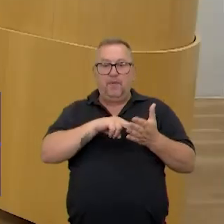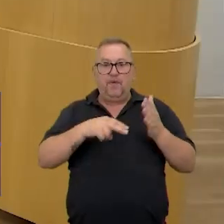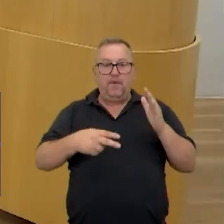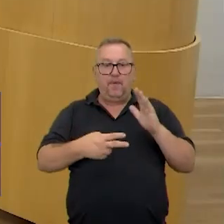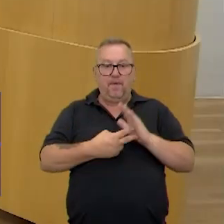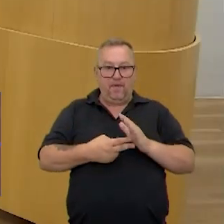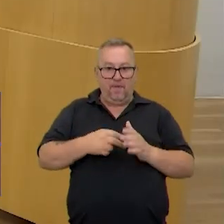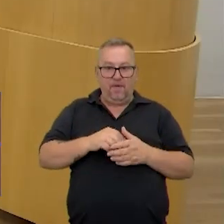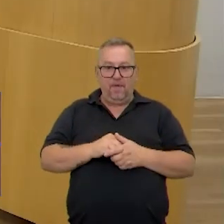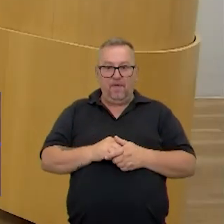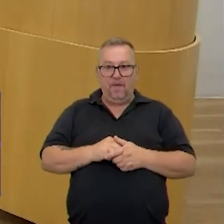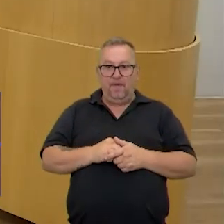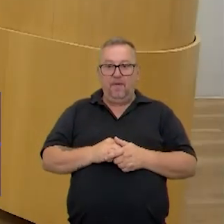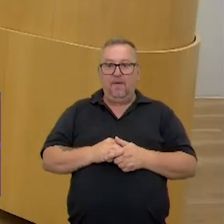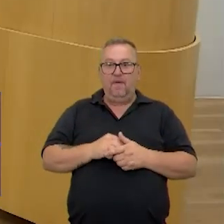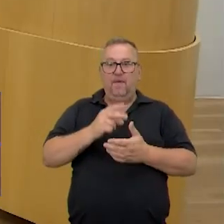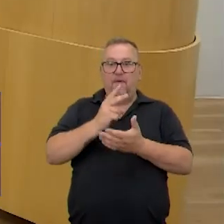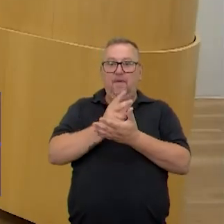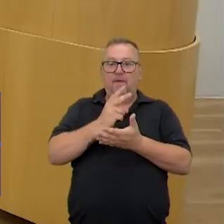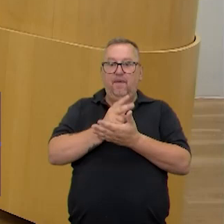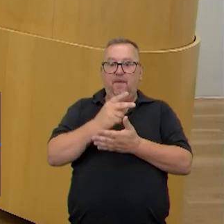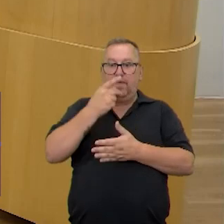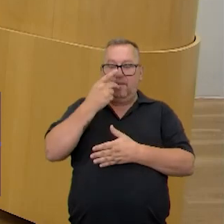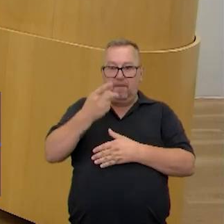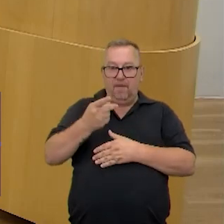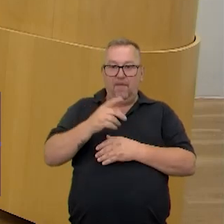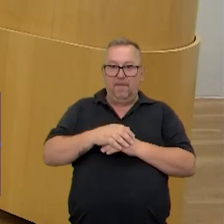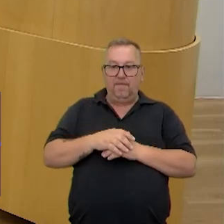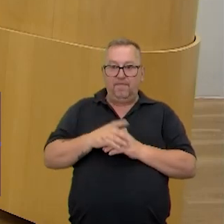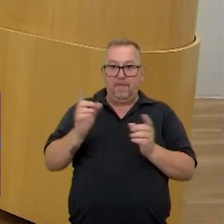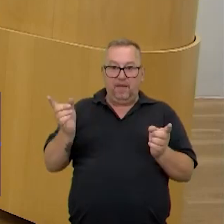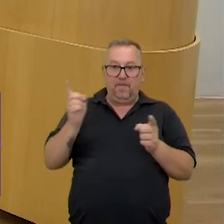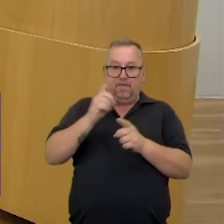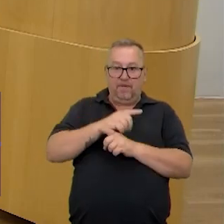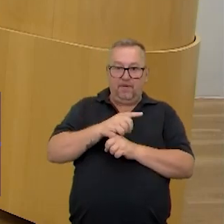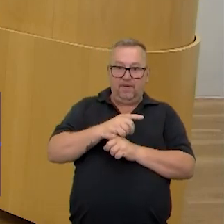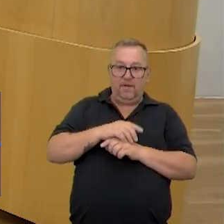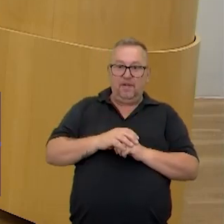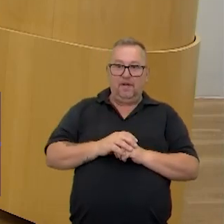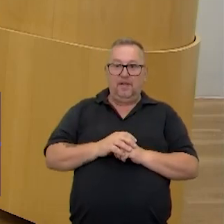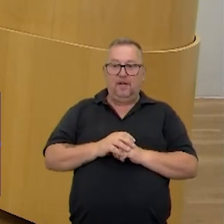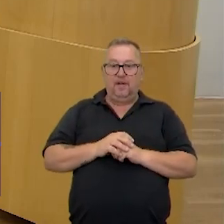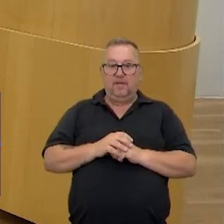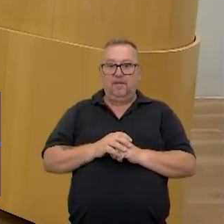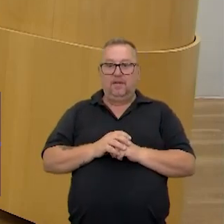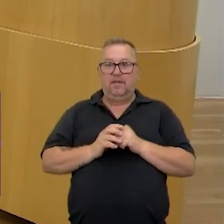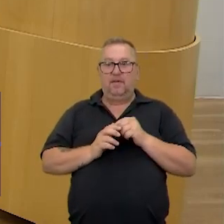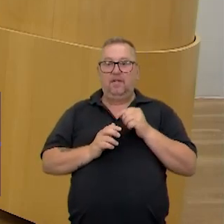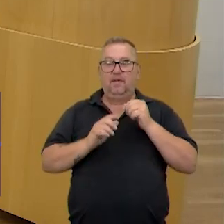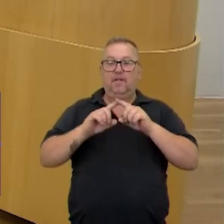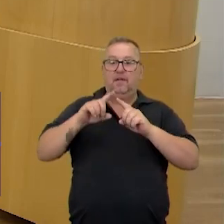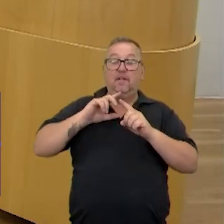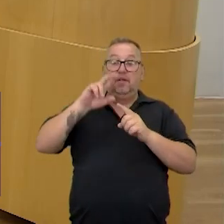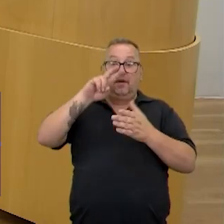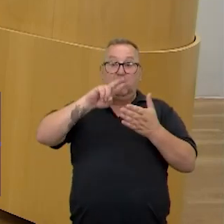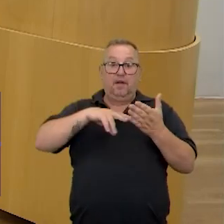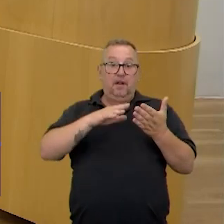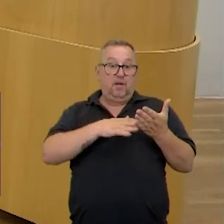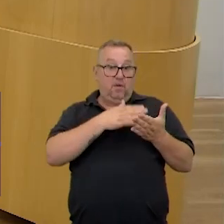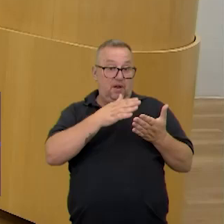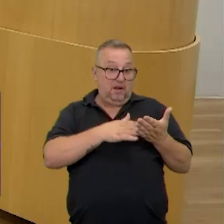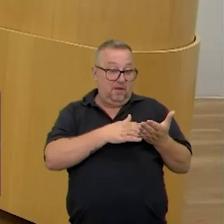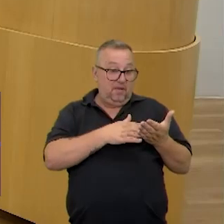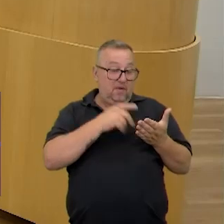fato retratado. É a mesma coisa, vou falar do processo inverso, que você sabe muito bem disso. Ler um livro ou assistir um